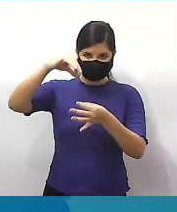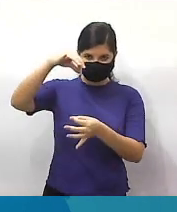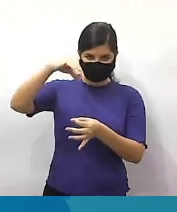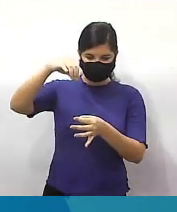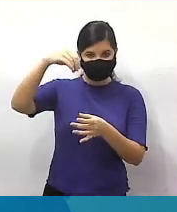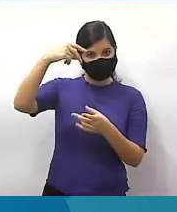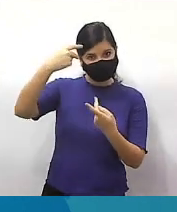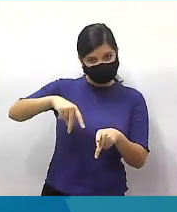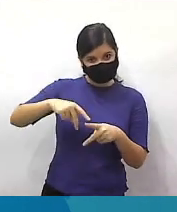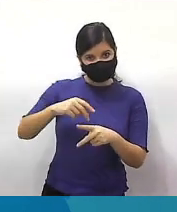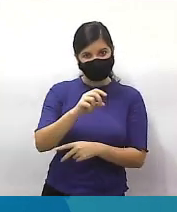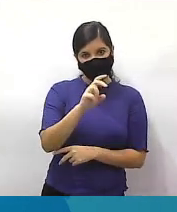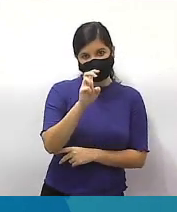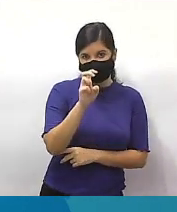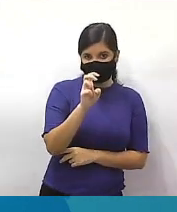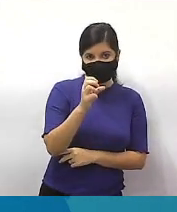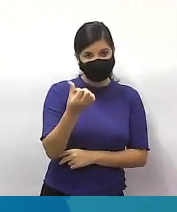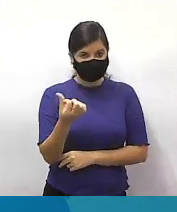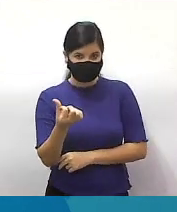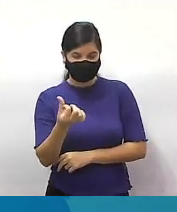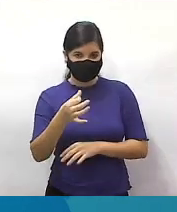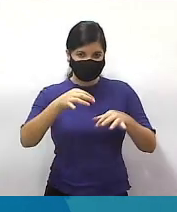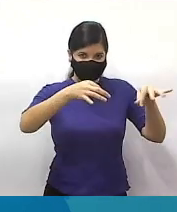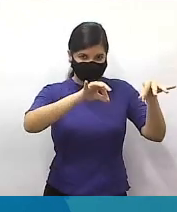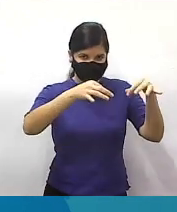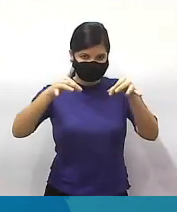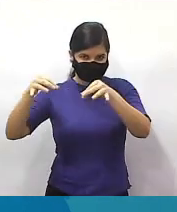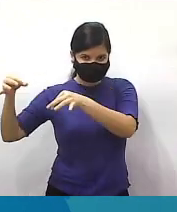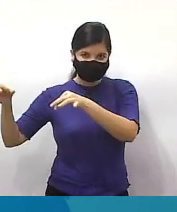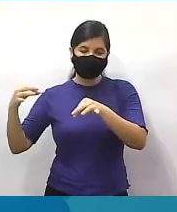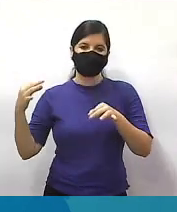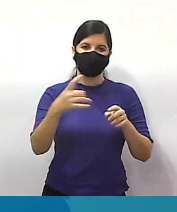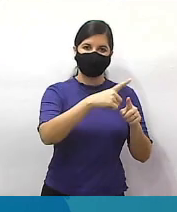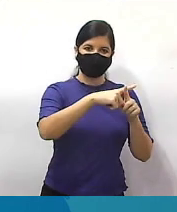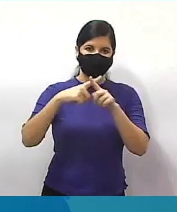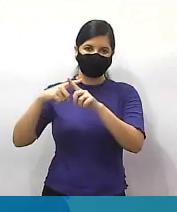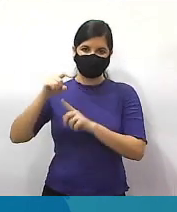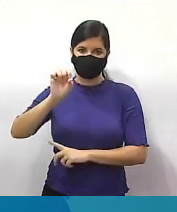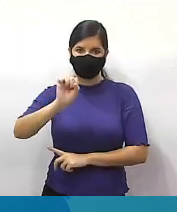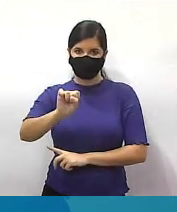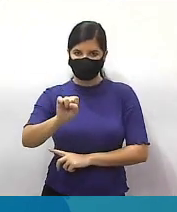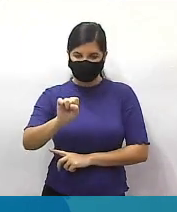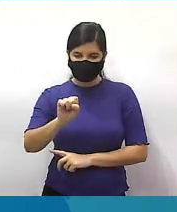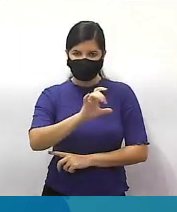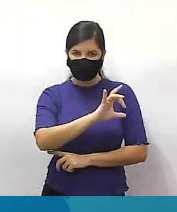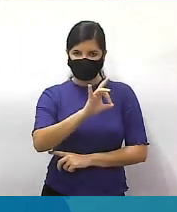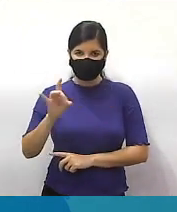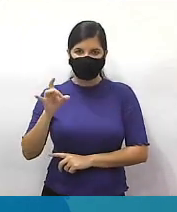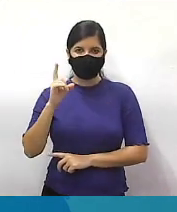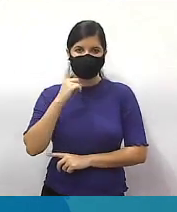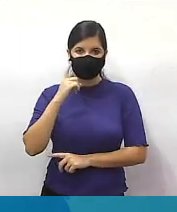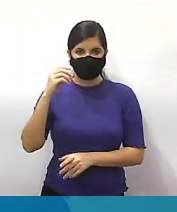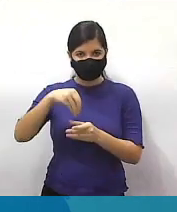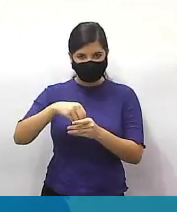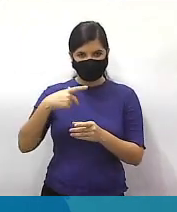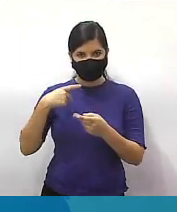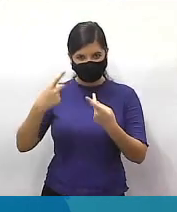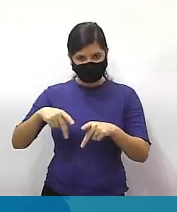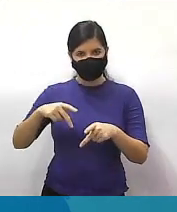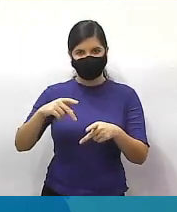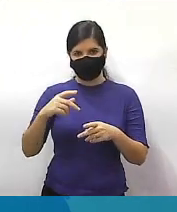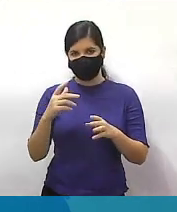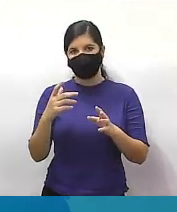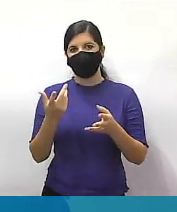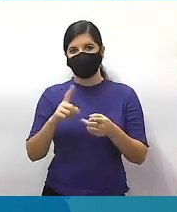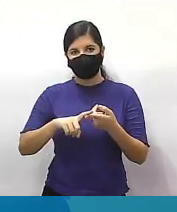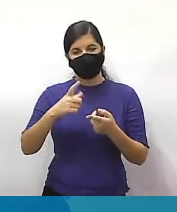aí 5 ou 6 pacotes, e multiplicar por 8, que é a quantidade de cada bombom que contém cada pacote.